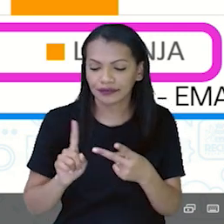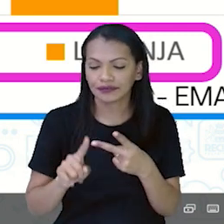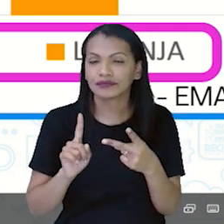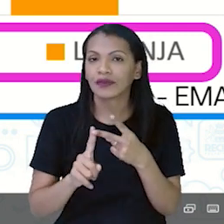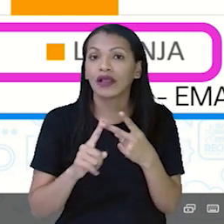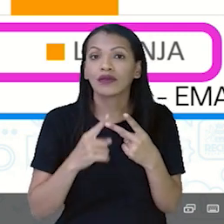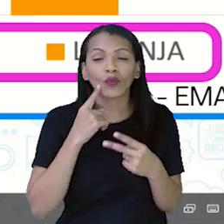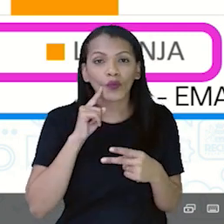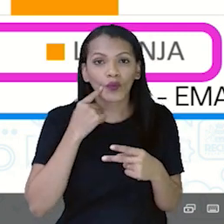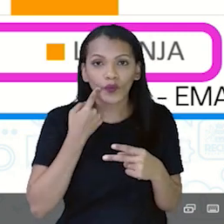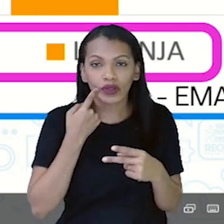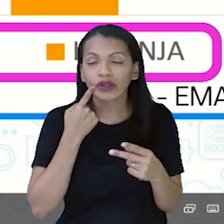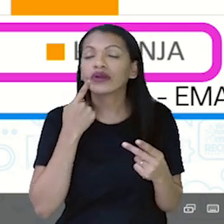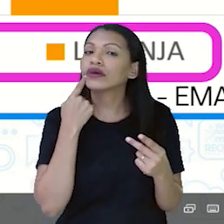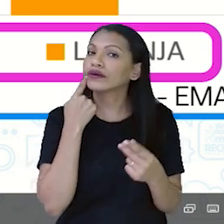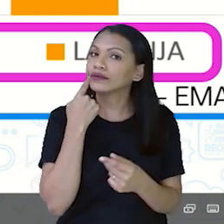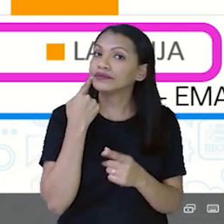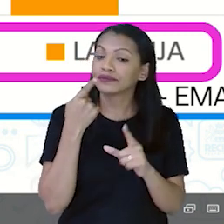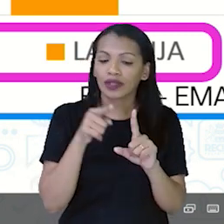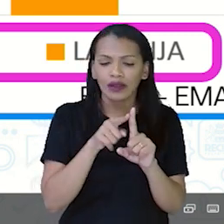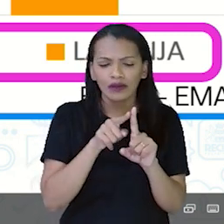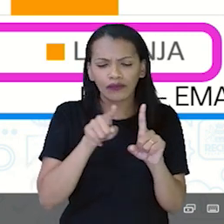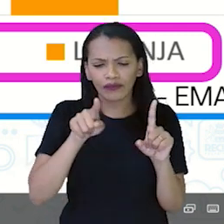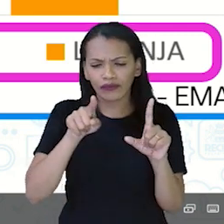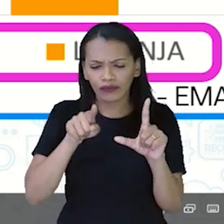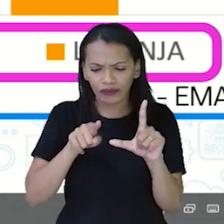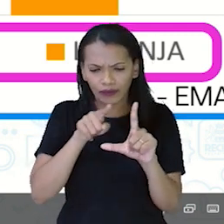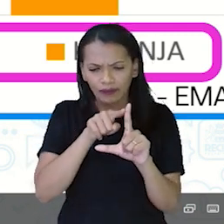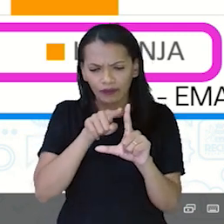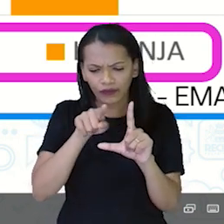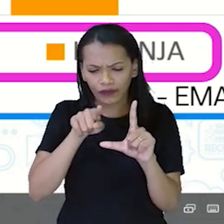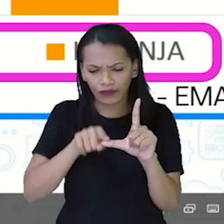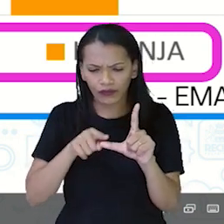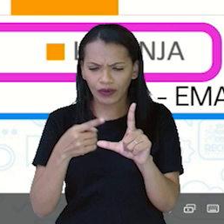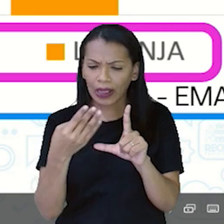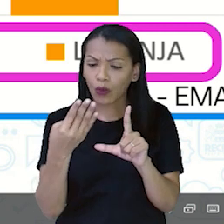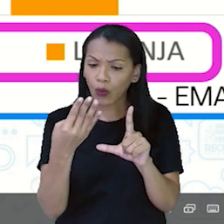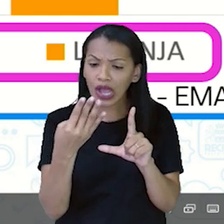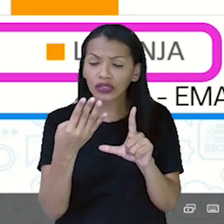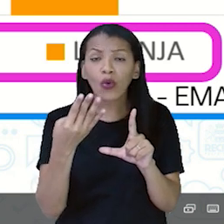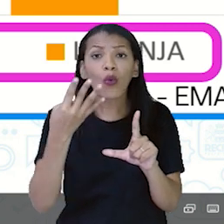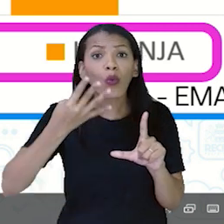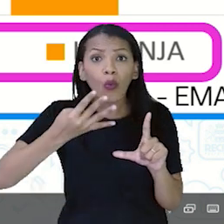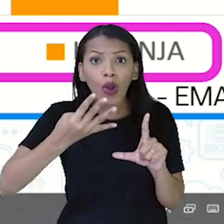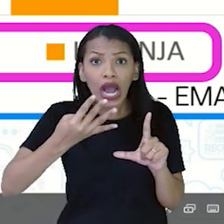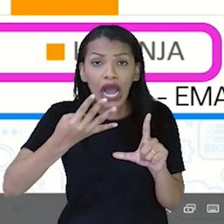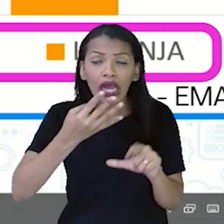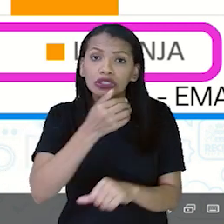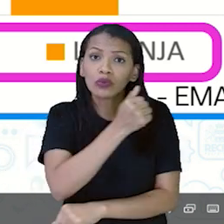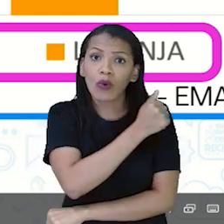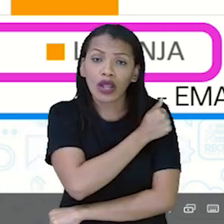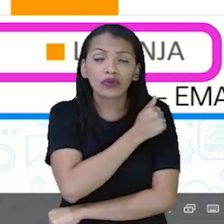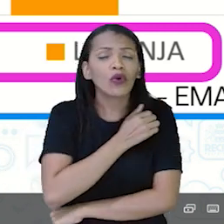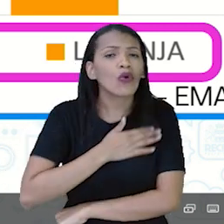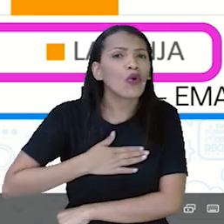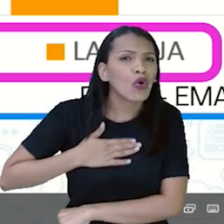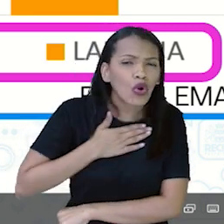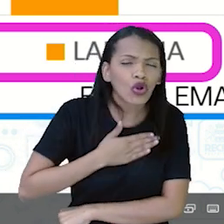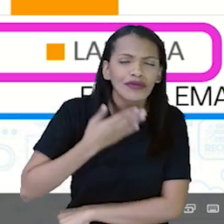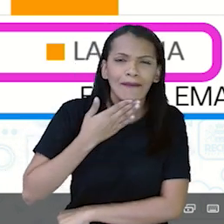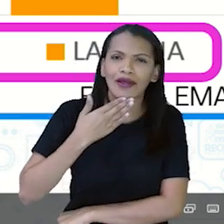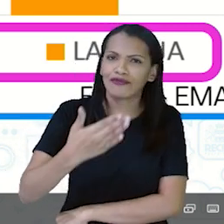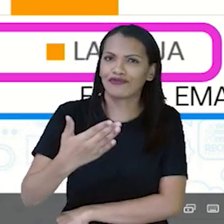na linhazinha do 4. Significa que 4 estudantes preferem o suco de limão. Já a barrinha da laranja, que está